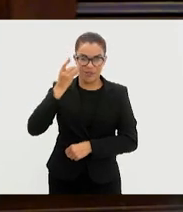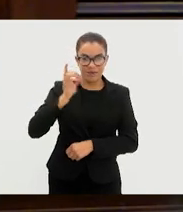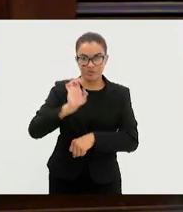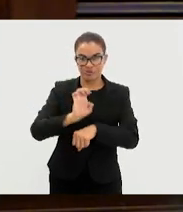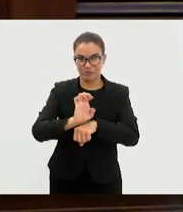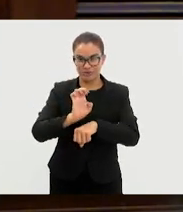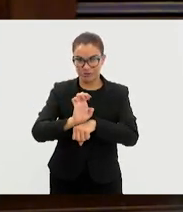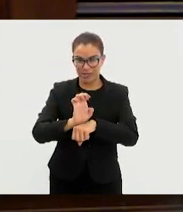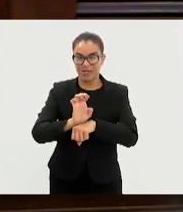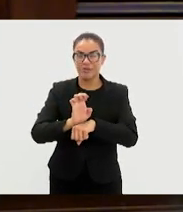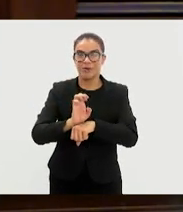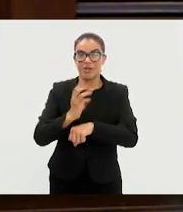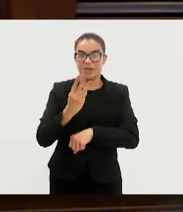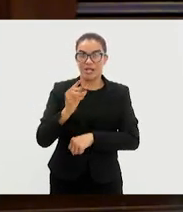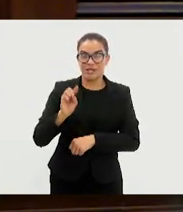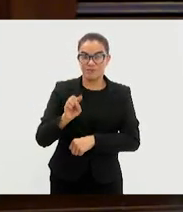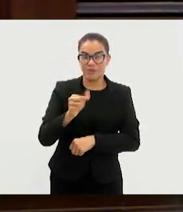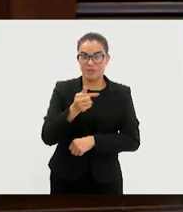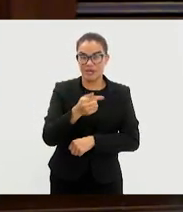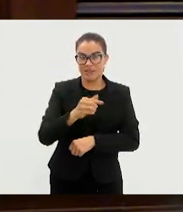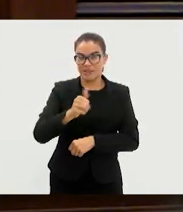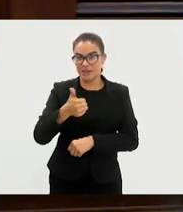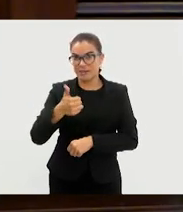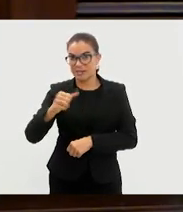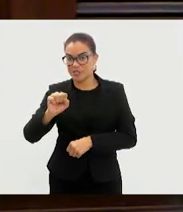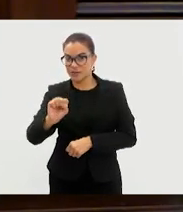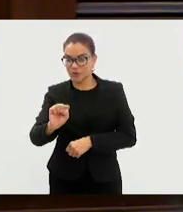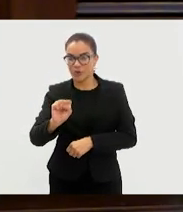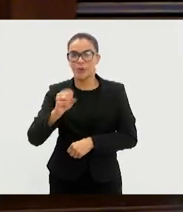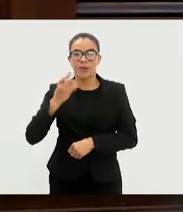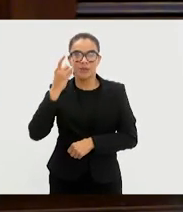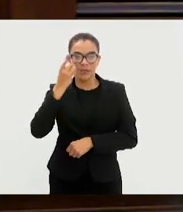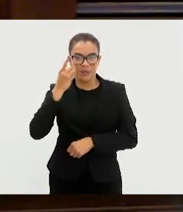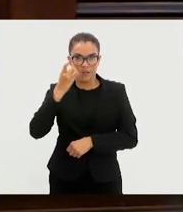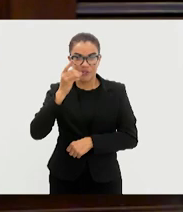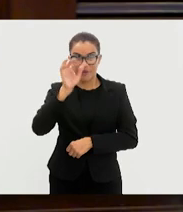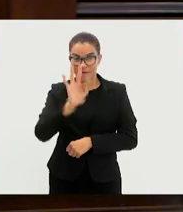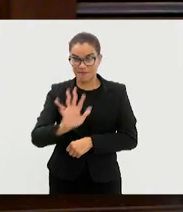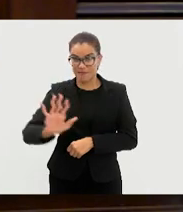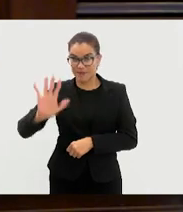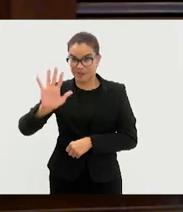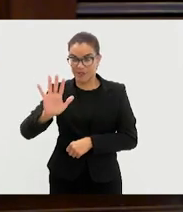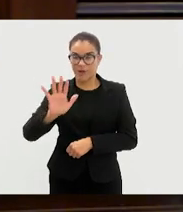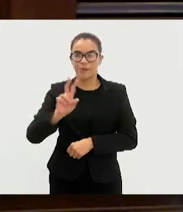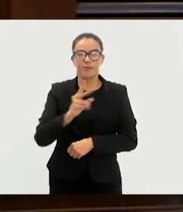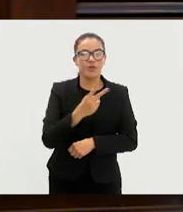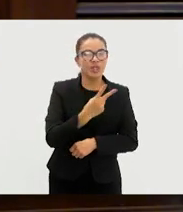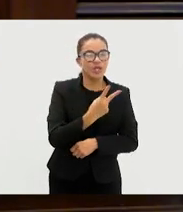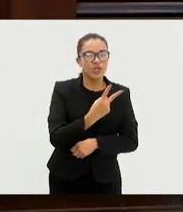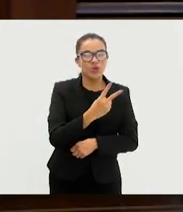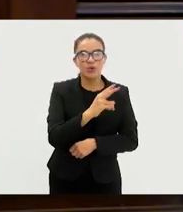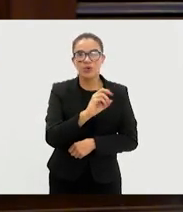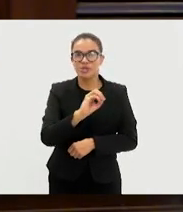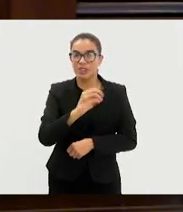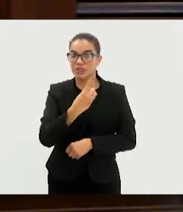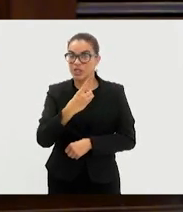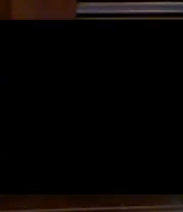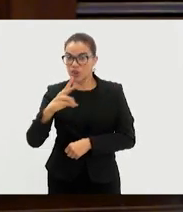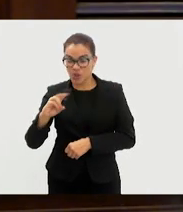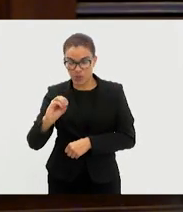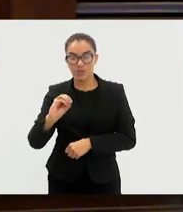estaduais, 3.718 para deputadas federais e 212 para